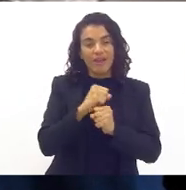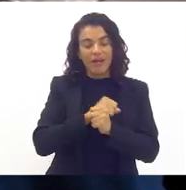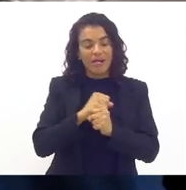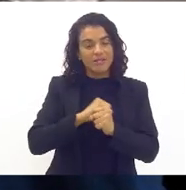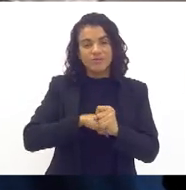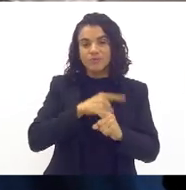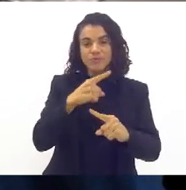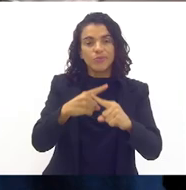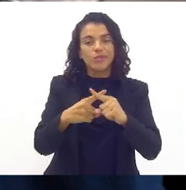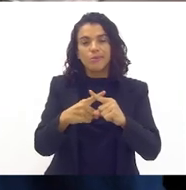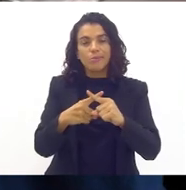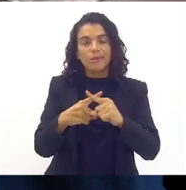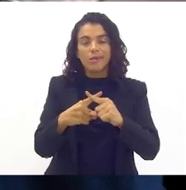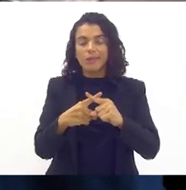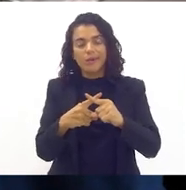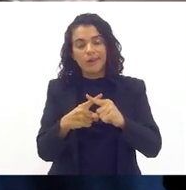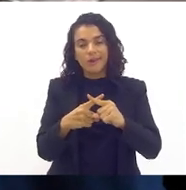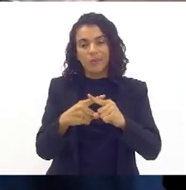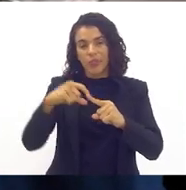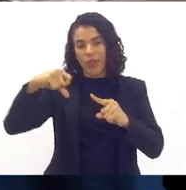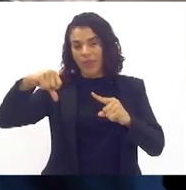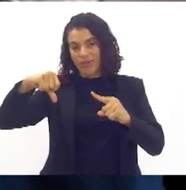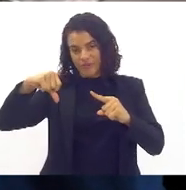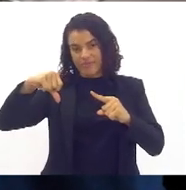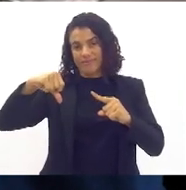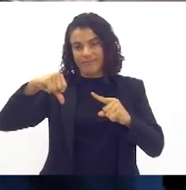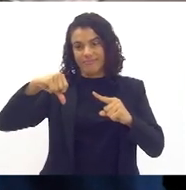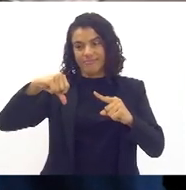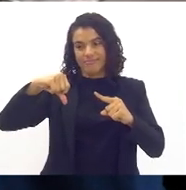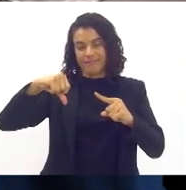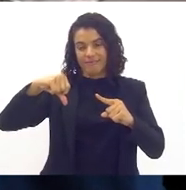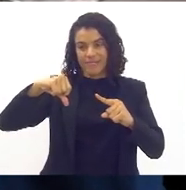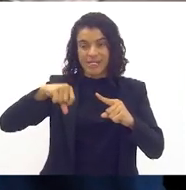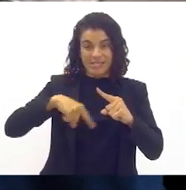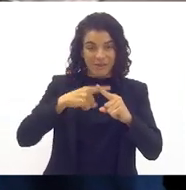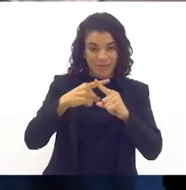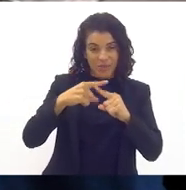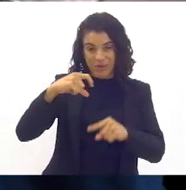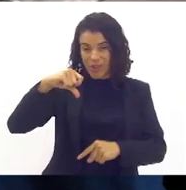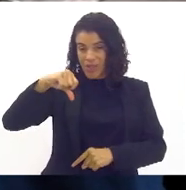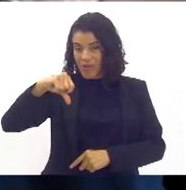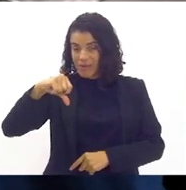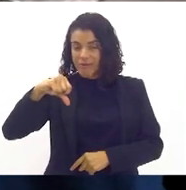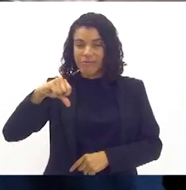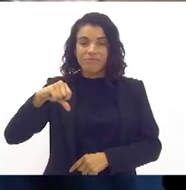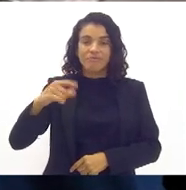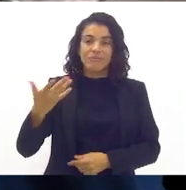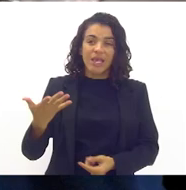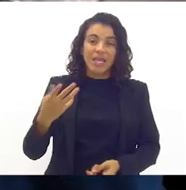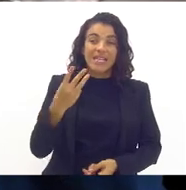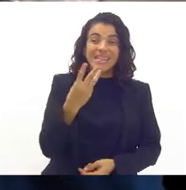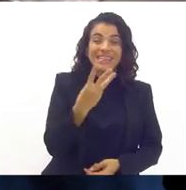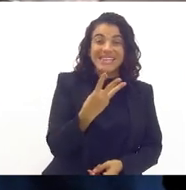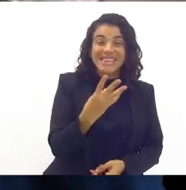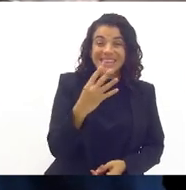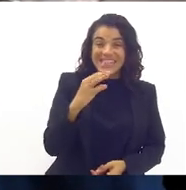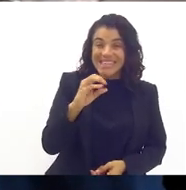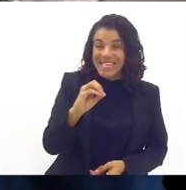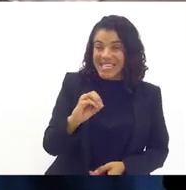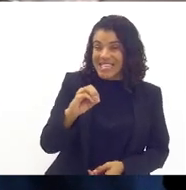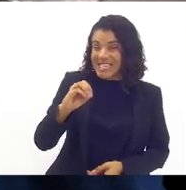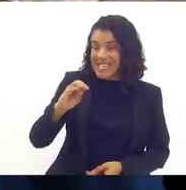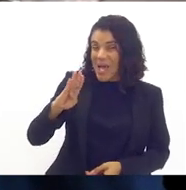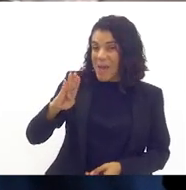menos por 9. Né? Se multiplicar 3 bilhões, você vai pagar, tá pagando 30 bilhões de serviço